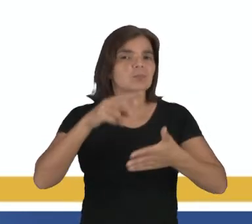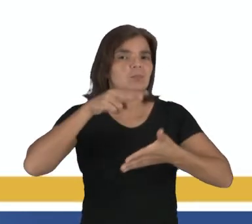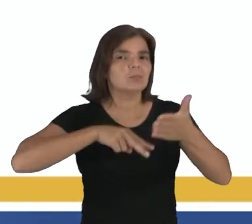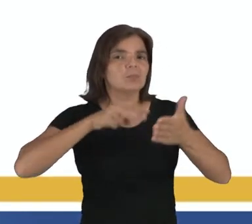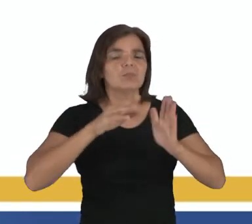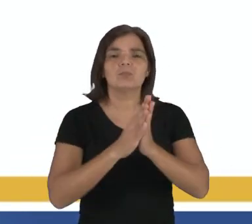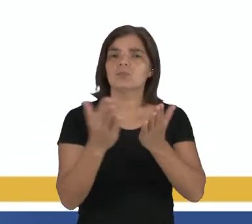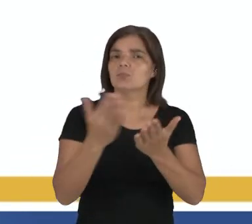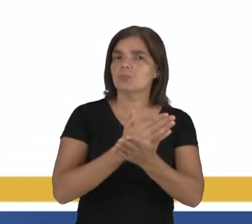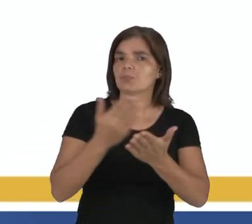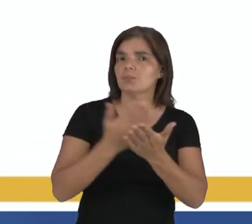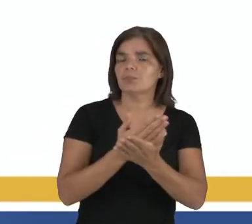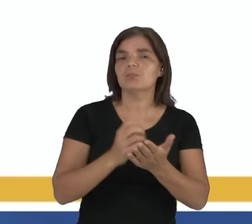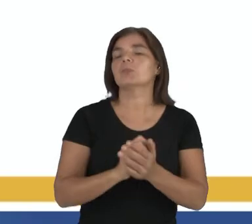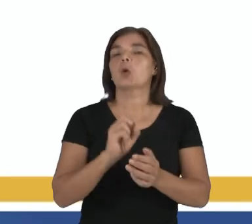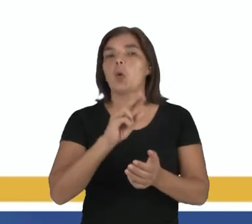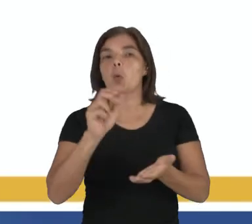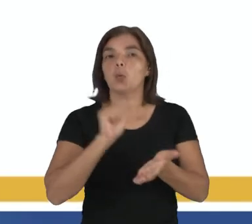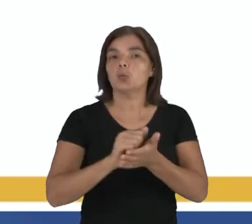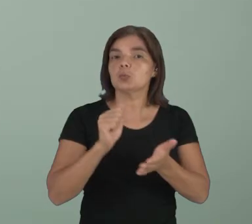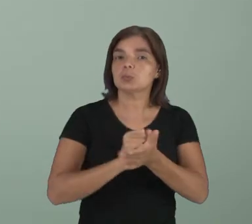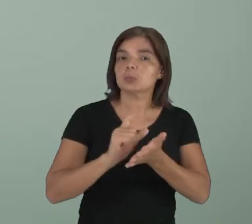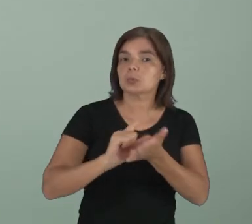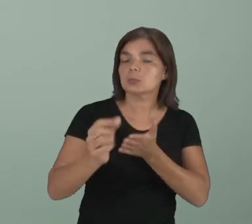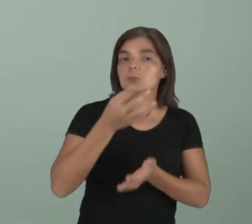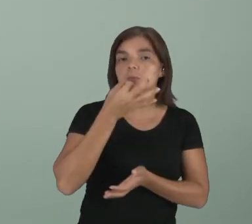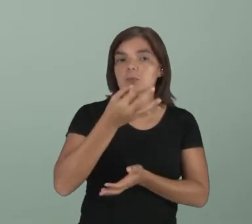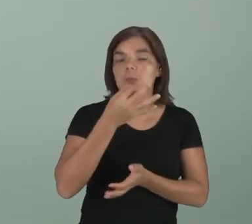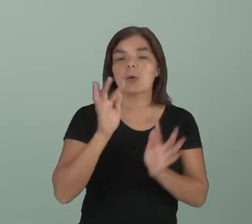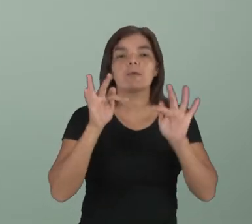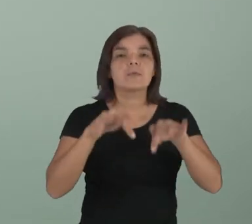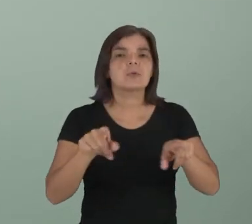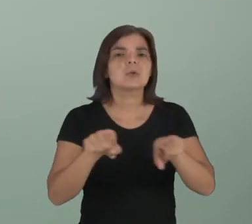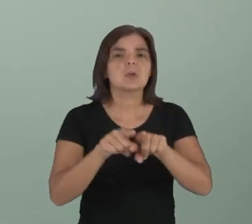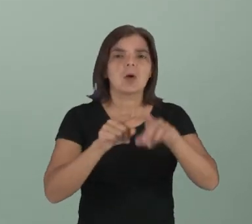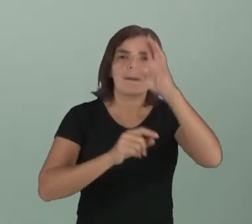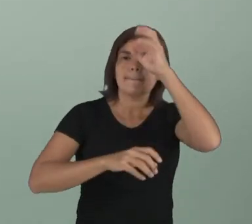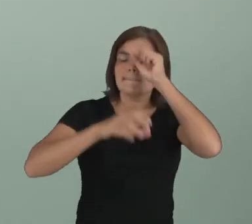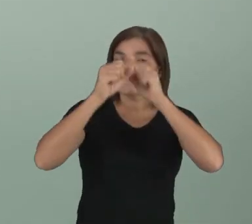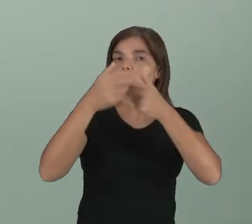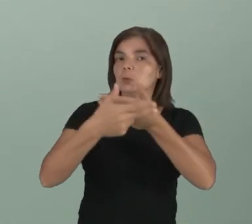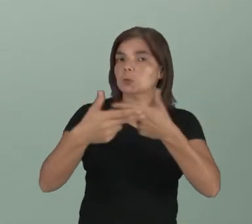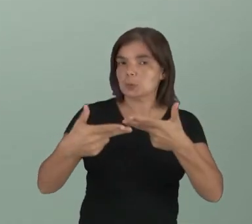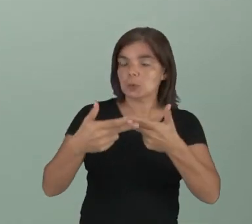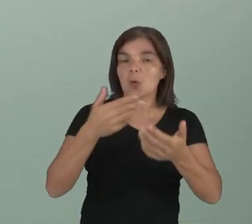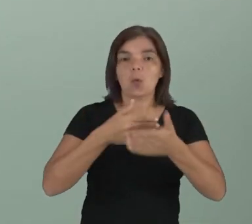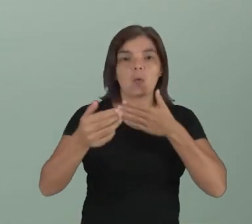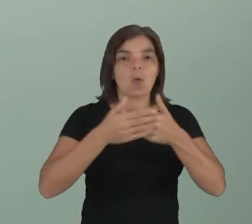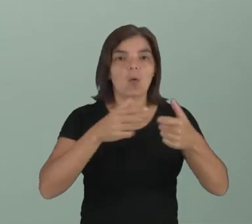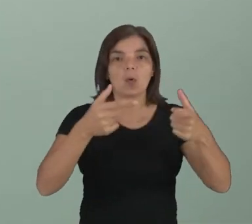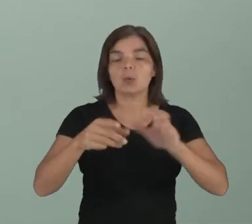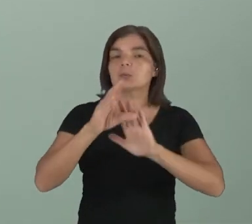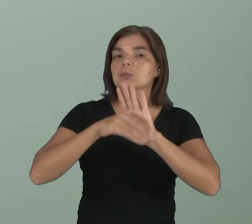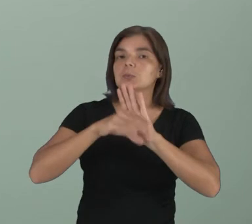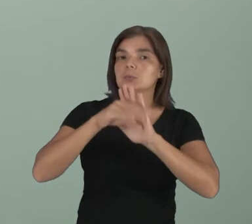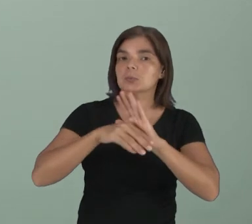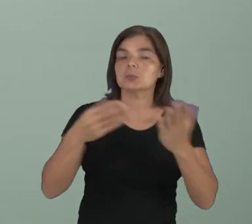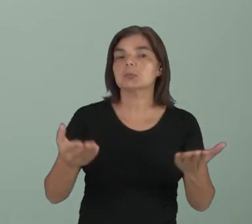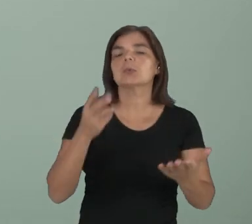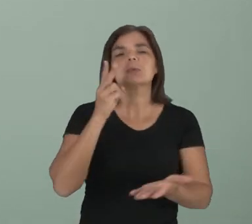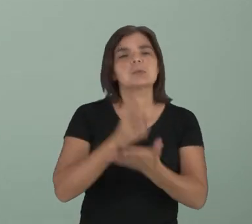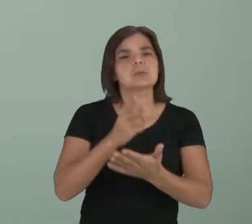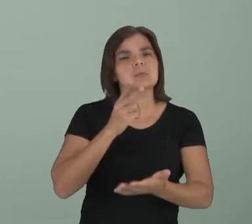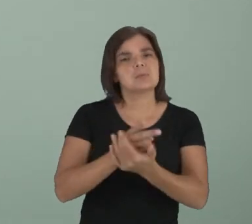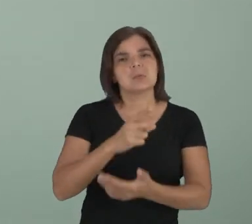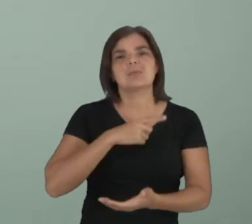ler um livro, no caso, terminou de escrever um artigo de opinião, terminou de aprender sobre qualquer conteúdo,